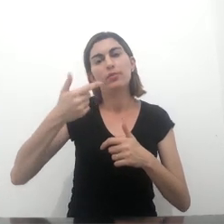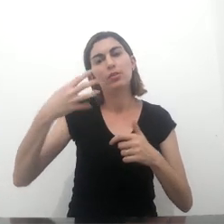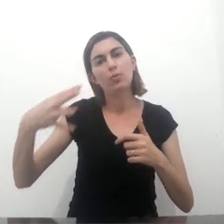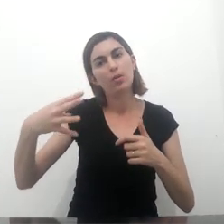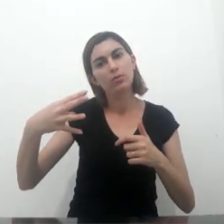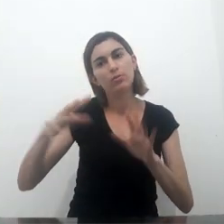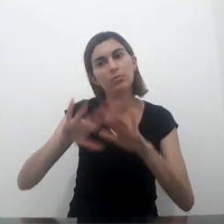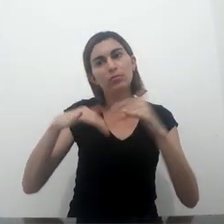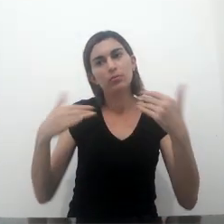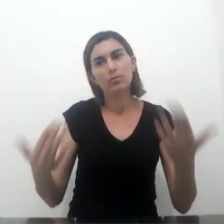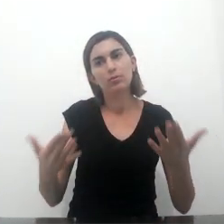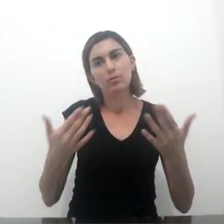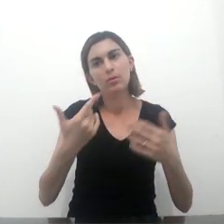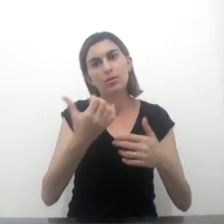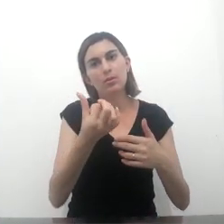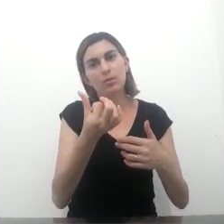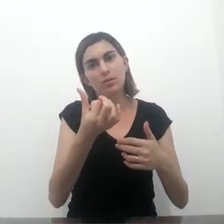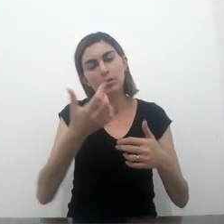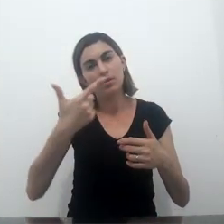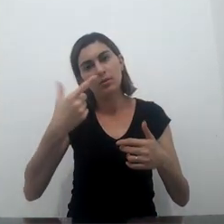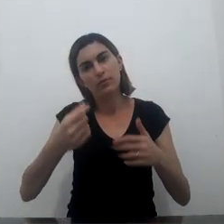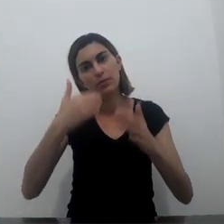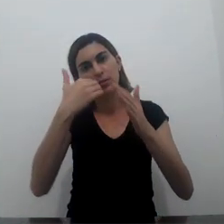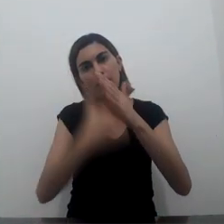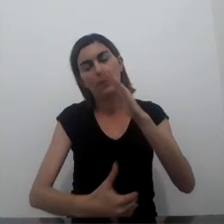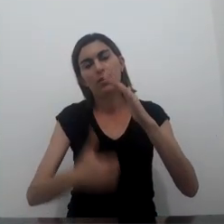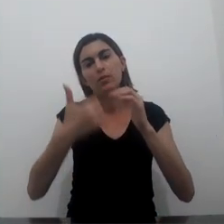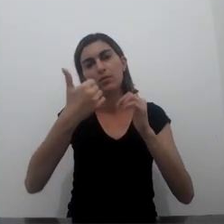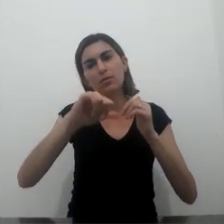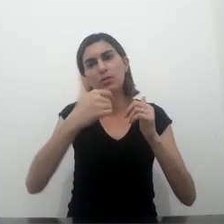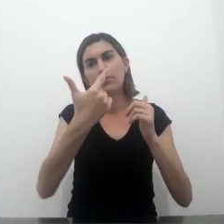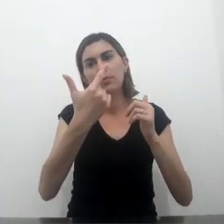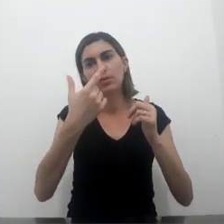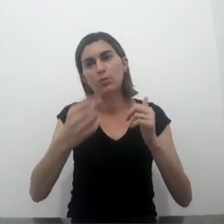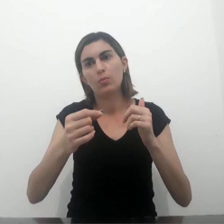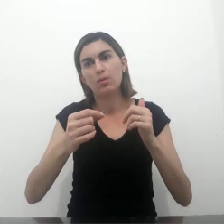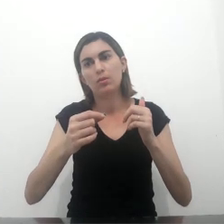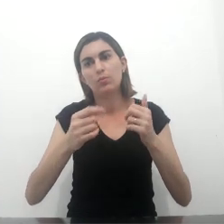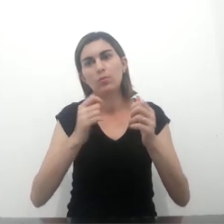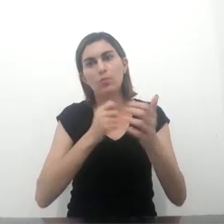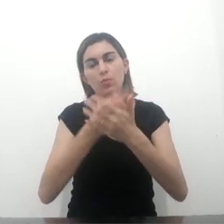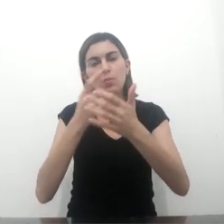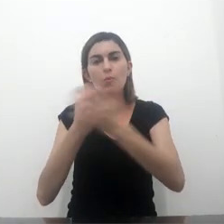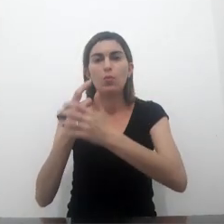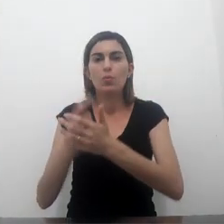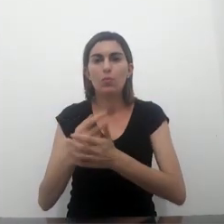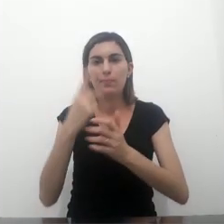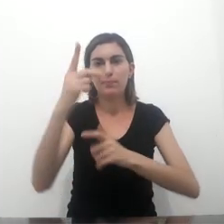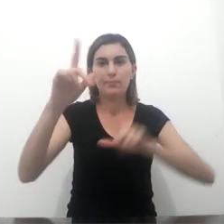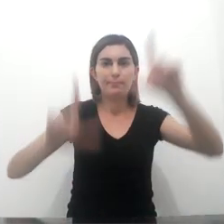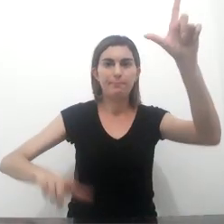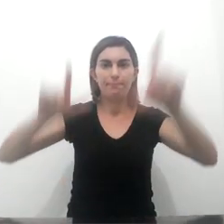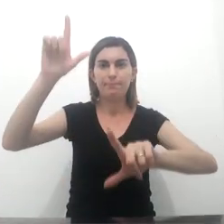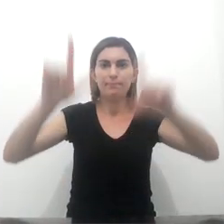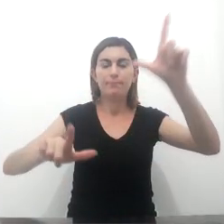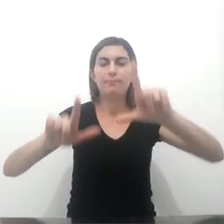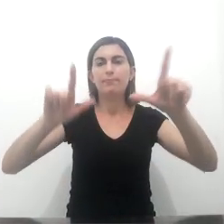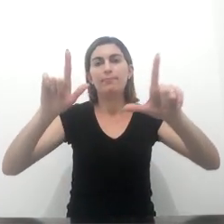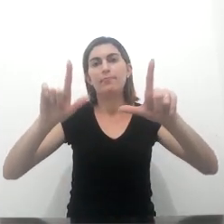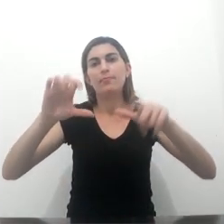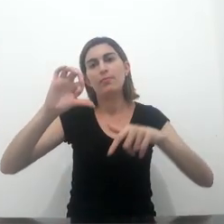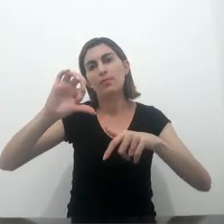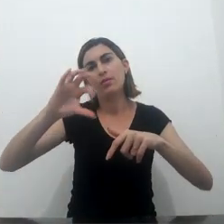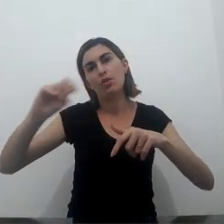é 124, então 620 menos 124, o valor que ela comprou essa